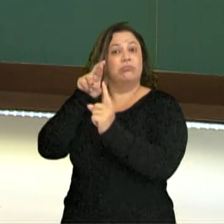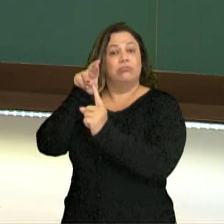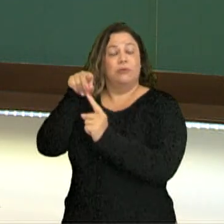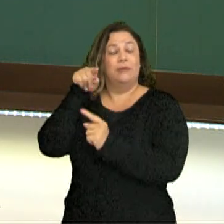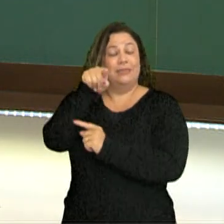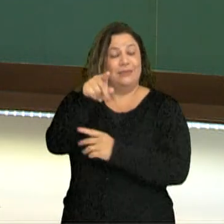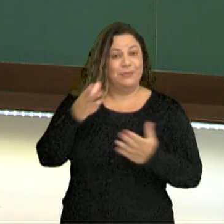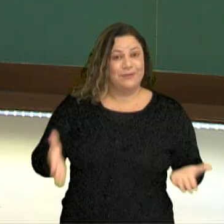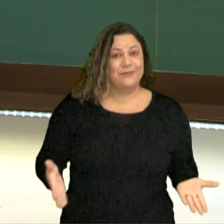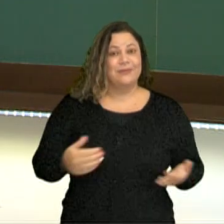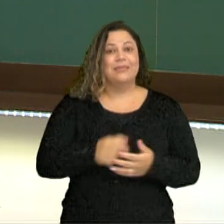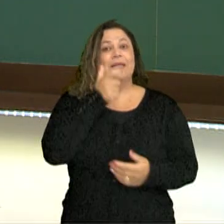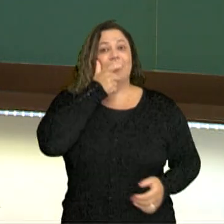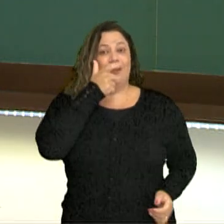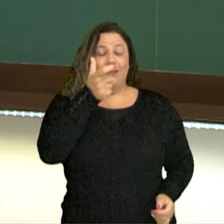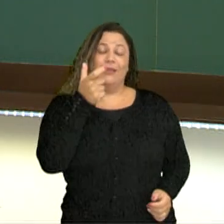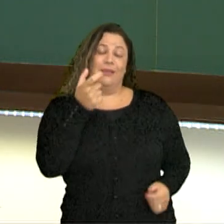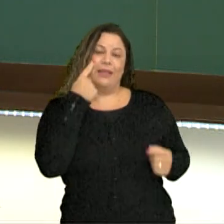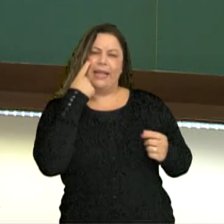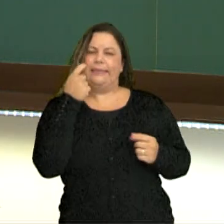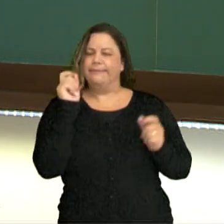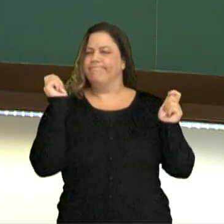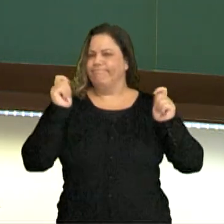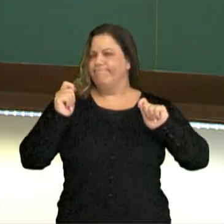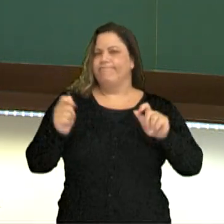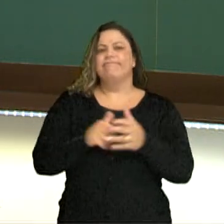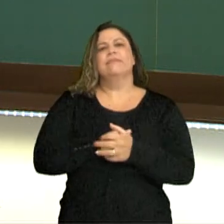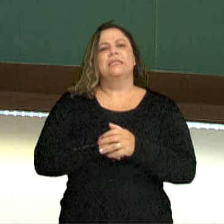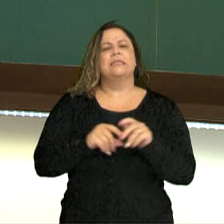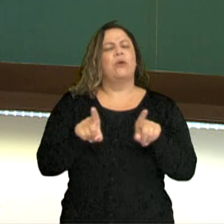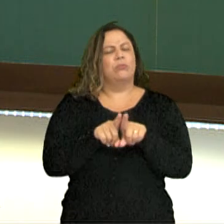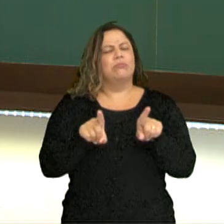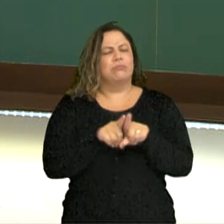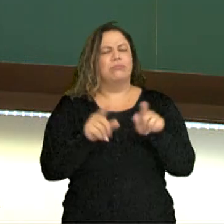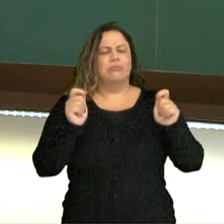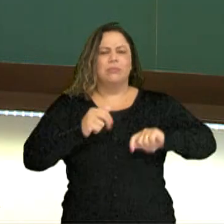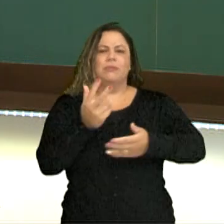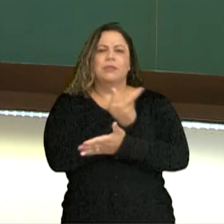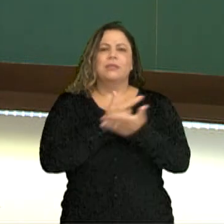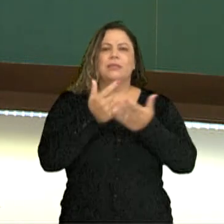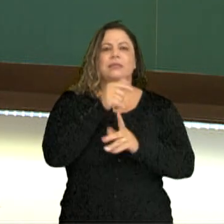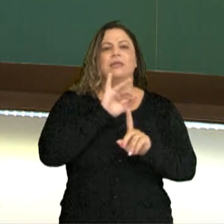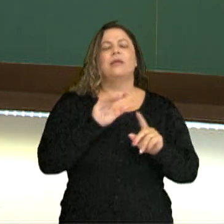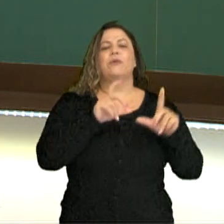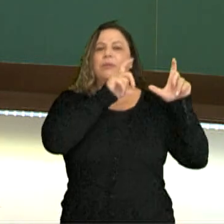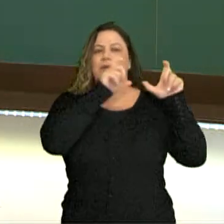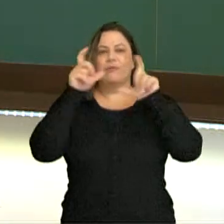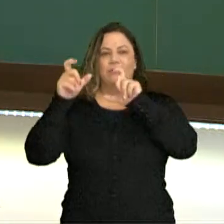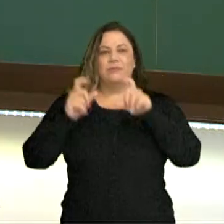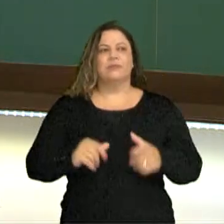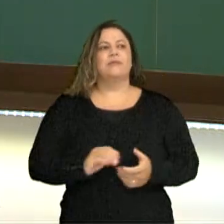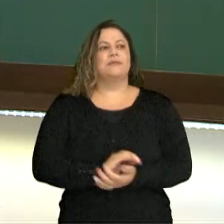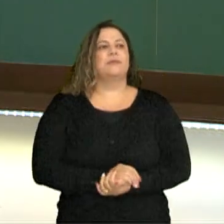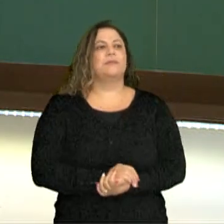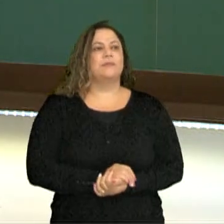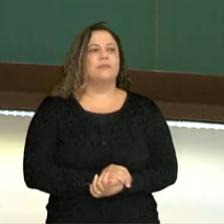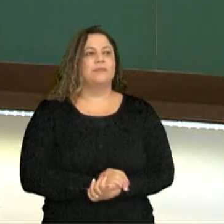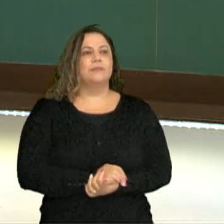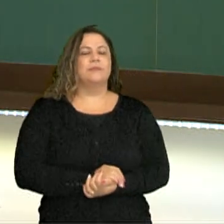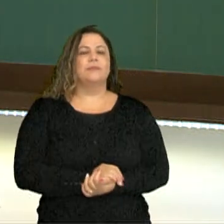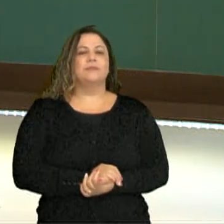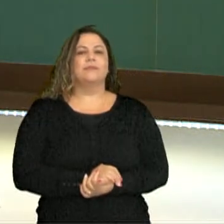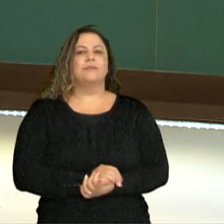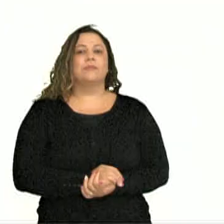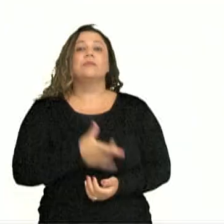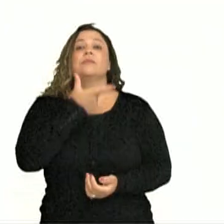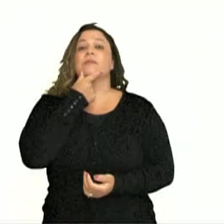você, caso a sua intenção seja também, de repente, despontar aí para o desenho e para a fotografia. Aqui, gente, olha, o Ben